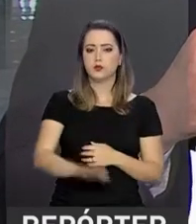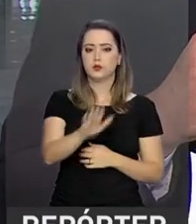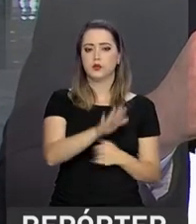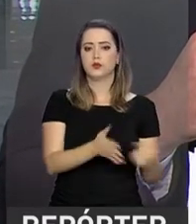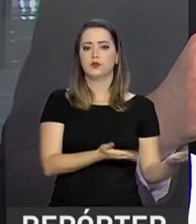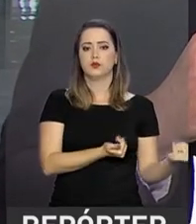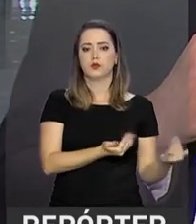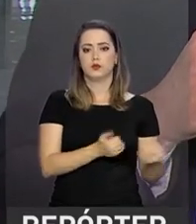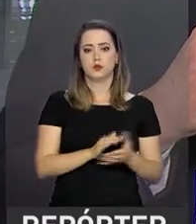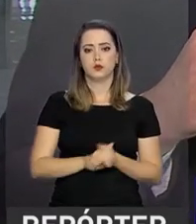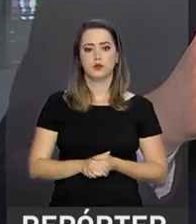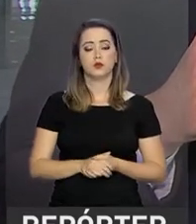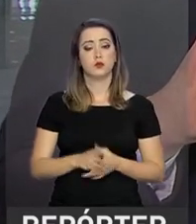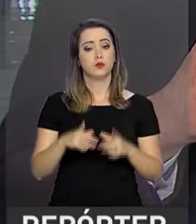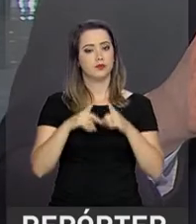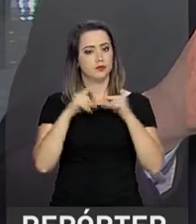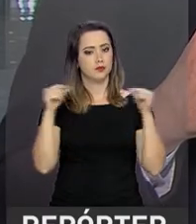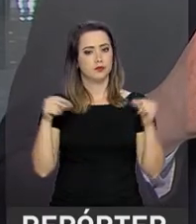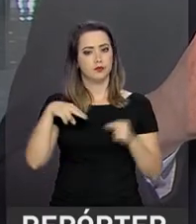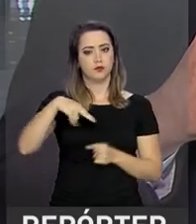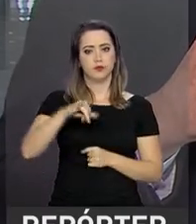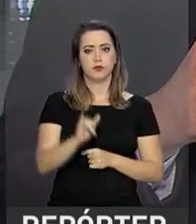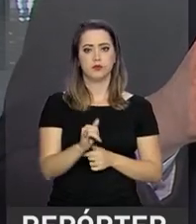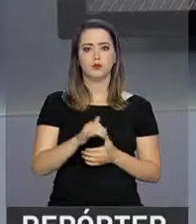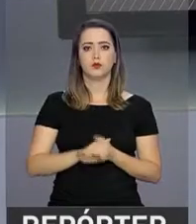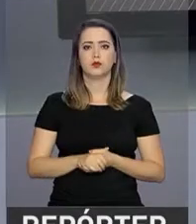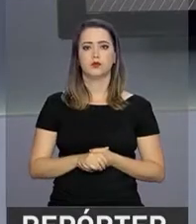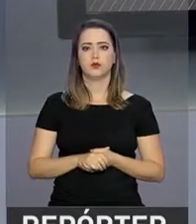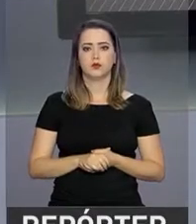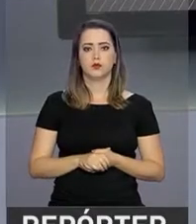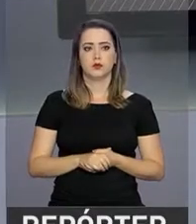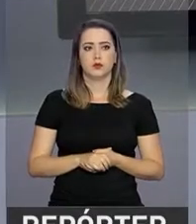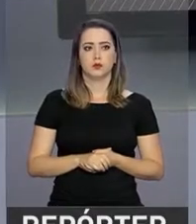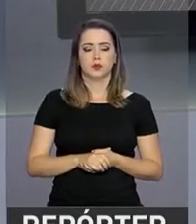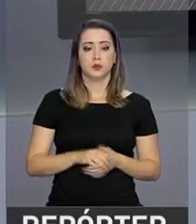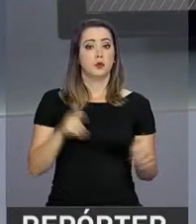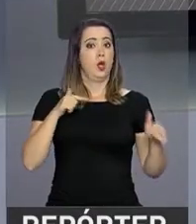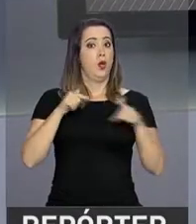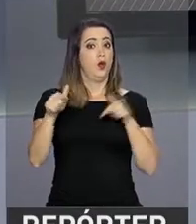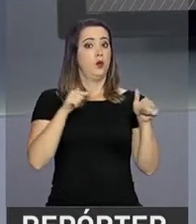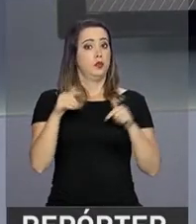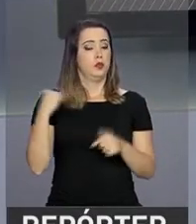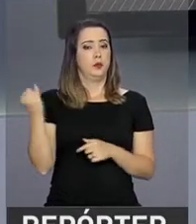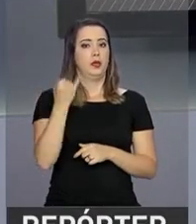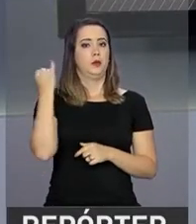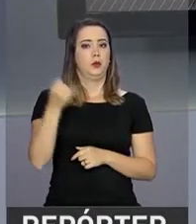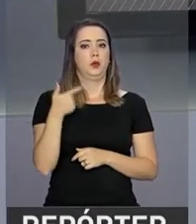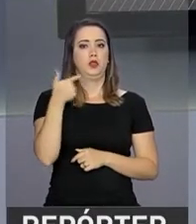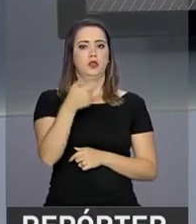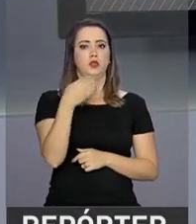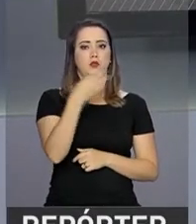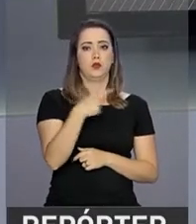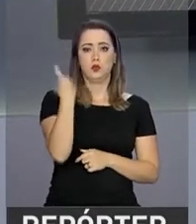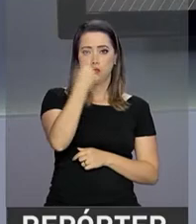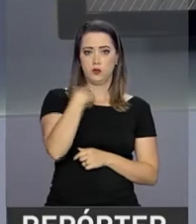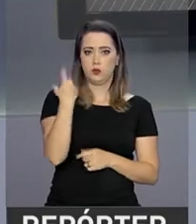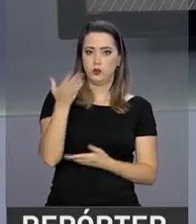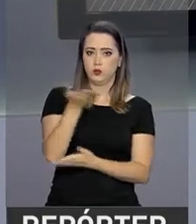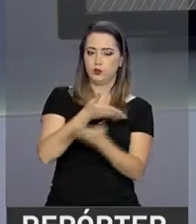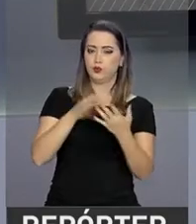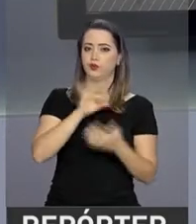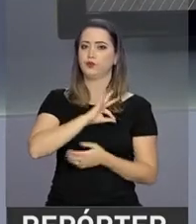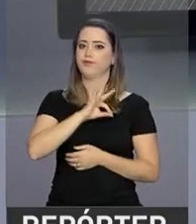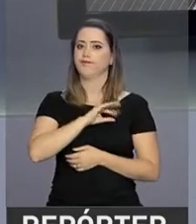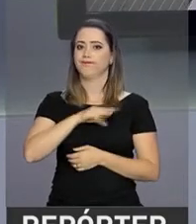e adolescentes. De Brasília, Ney Pereira. Uma grande operação nas próximas 24 horas envolvendo